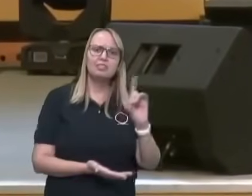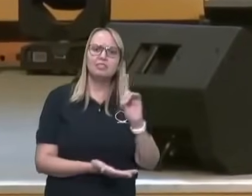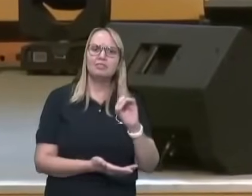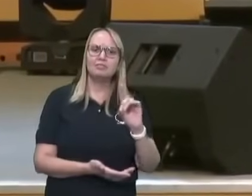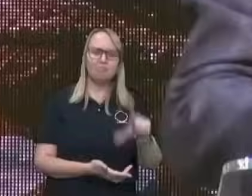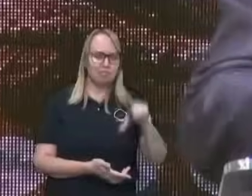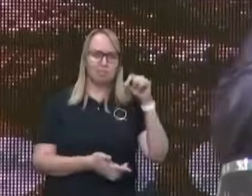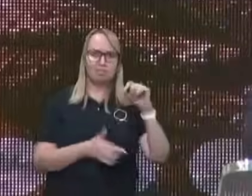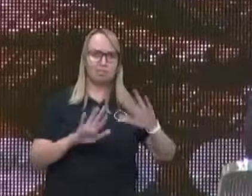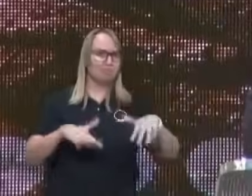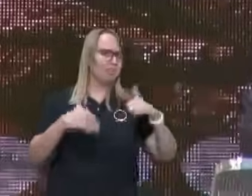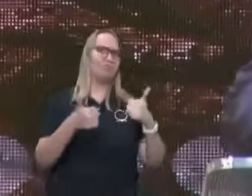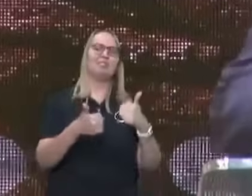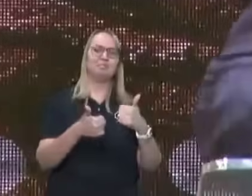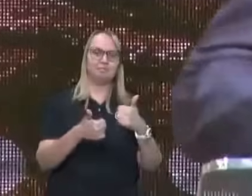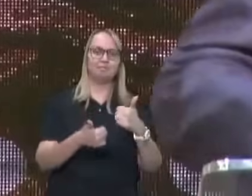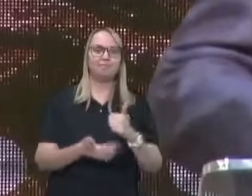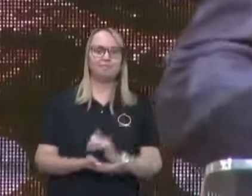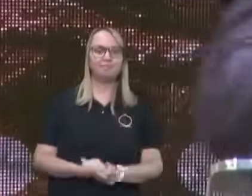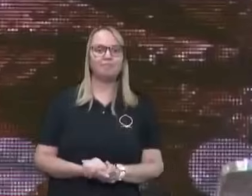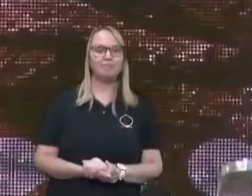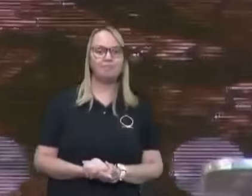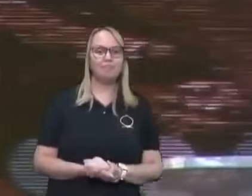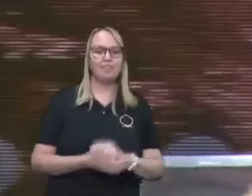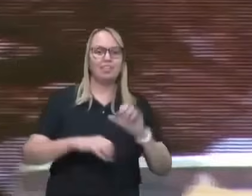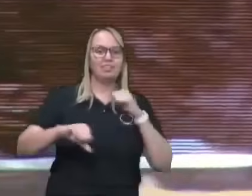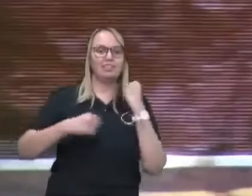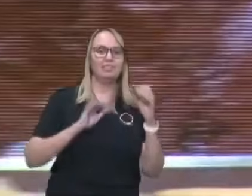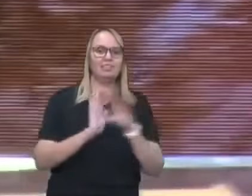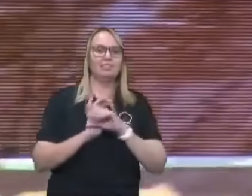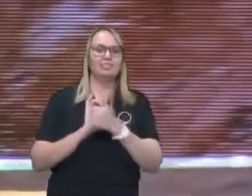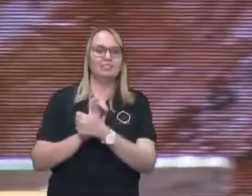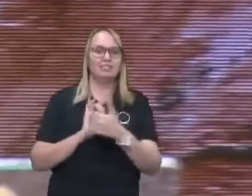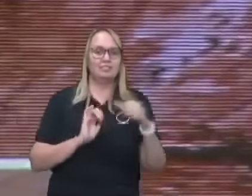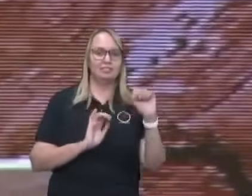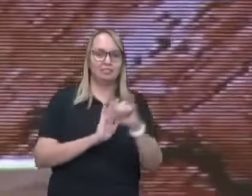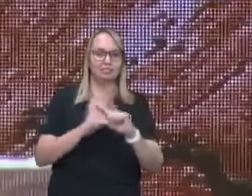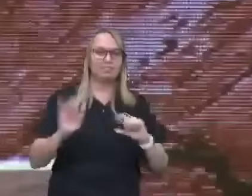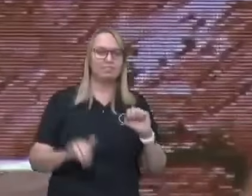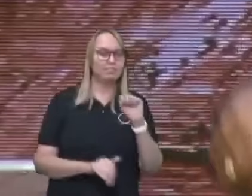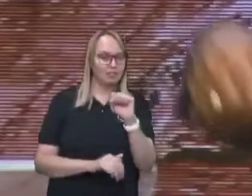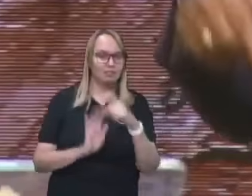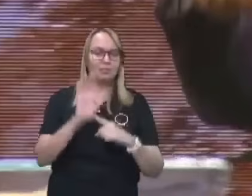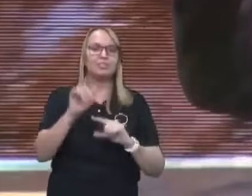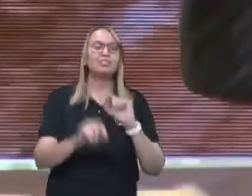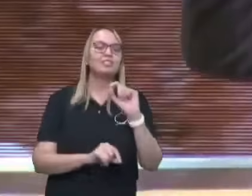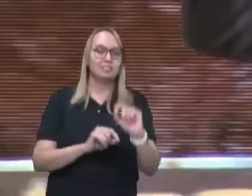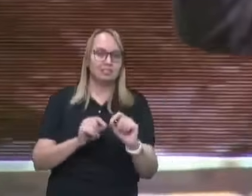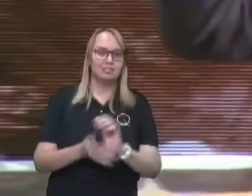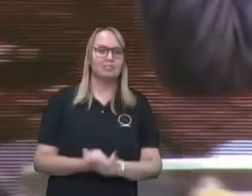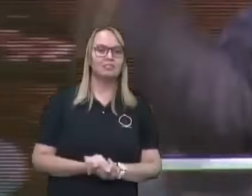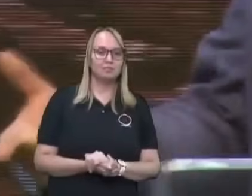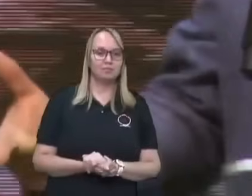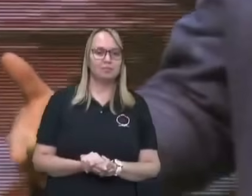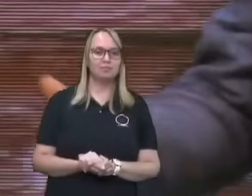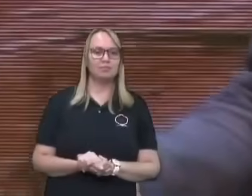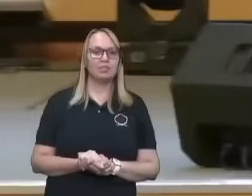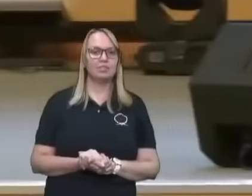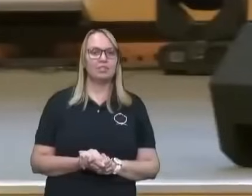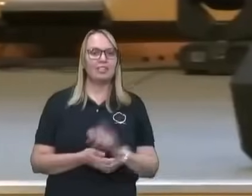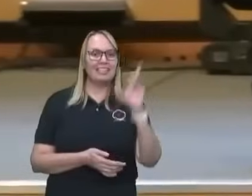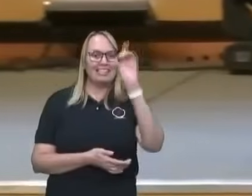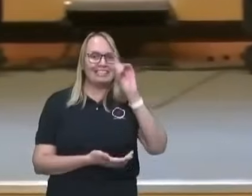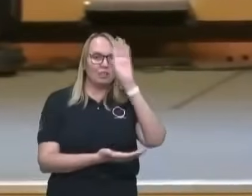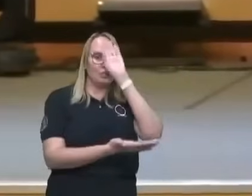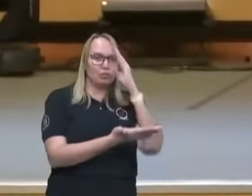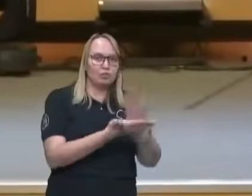opção. A melhor opção. O Salmo 118, versículo 8 diz: é melhor confiar em Deus do